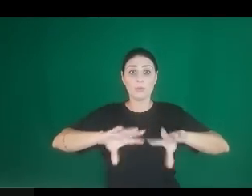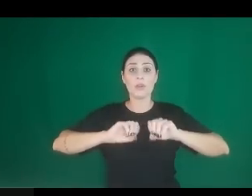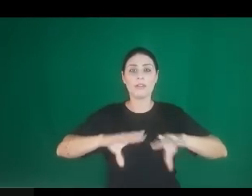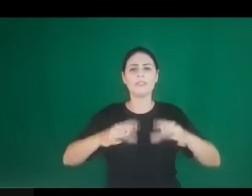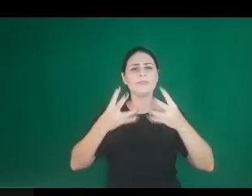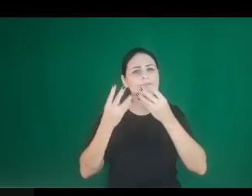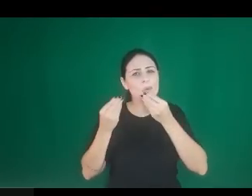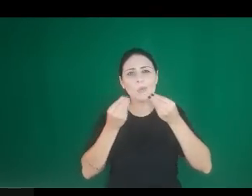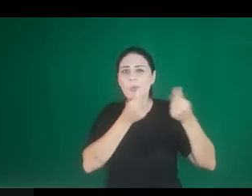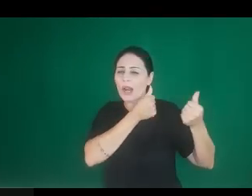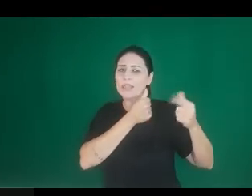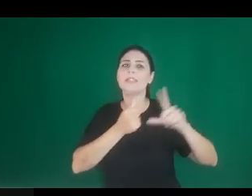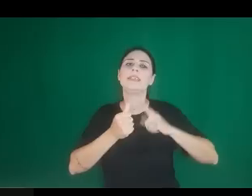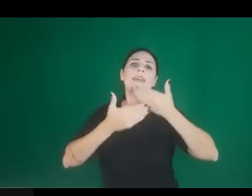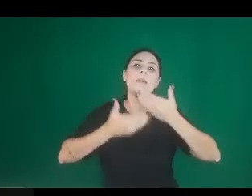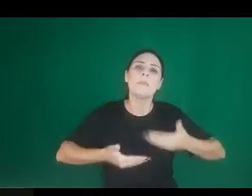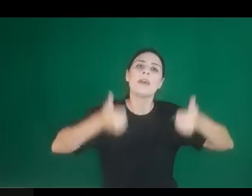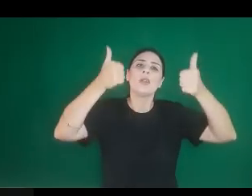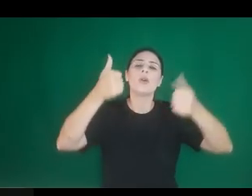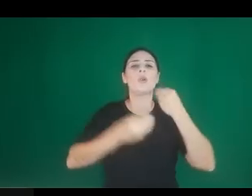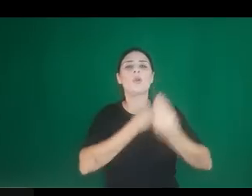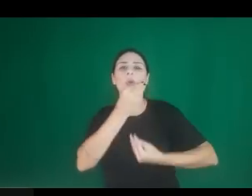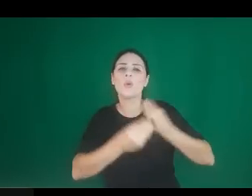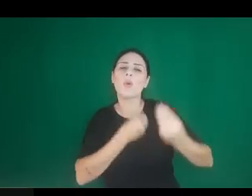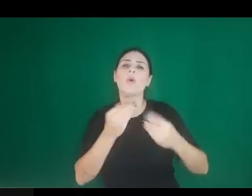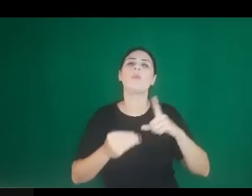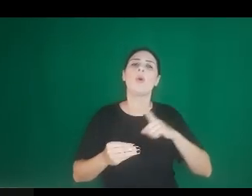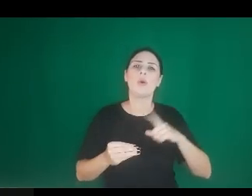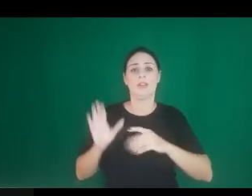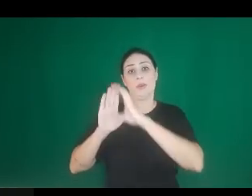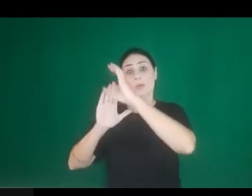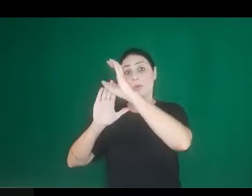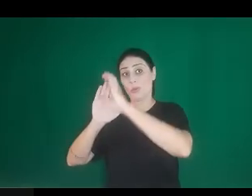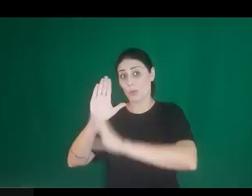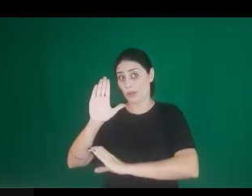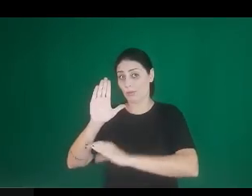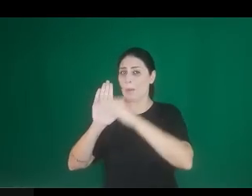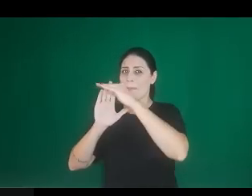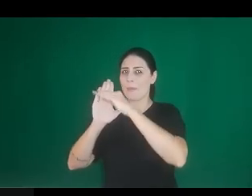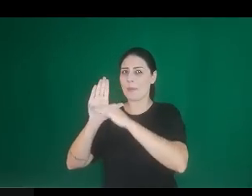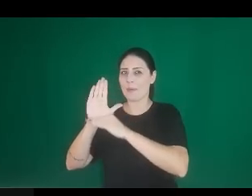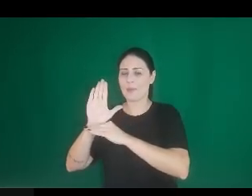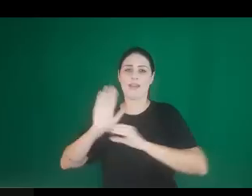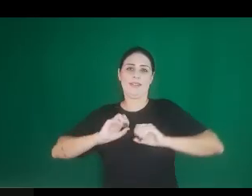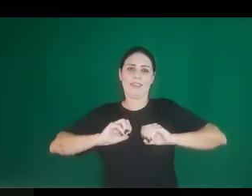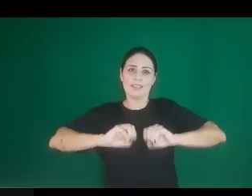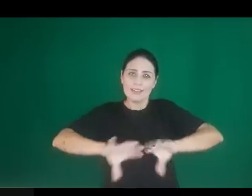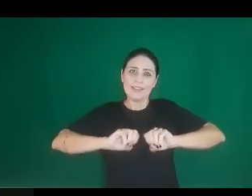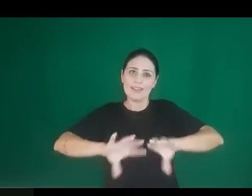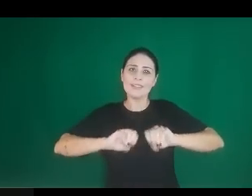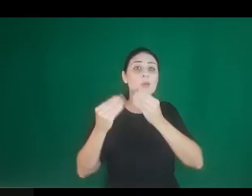eficácia do ensino e da escola será melhorada se houver congruência entre o currículo preconizado,